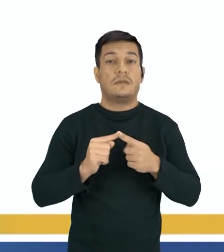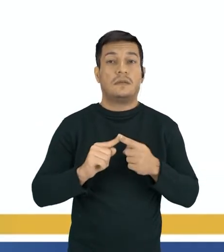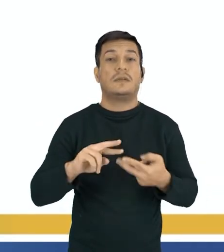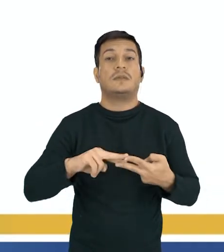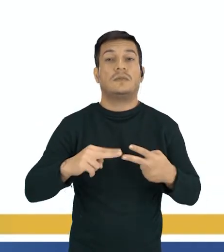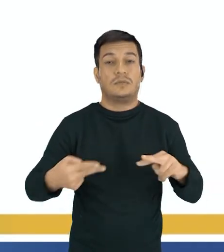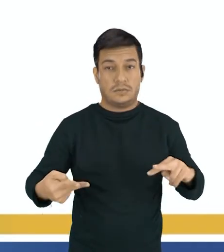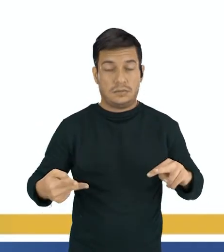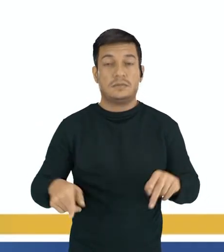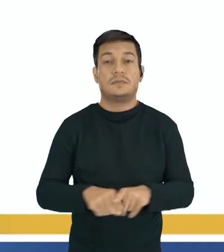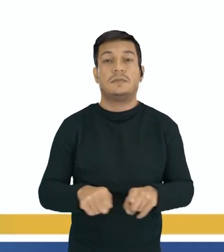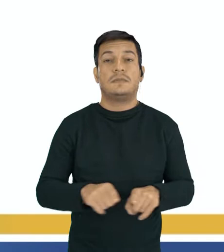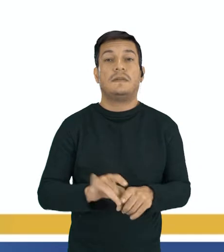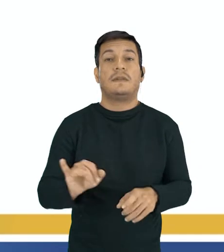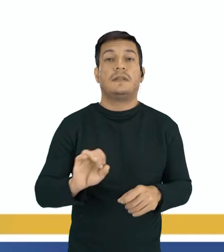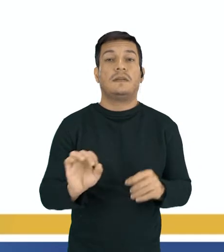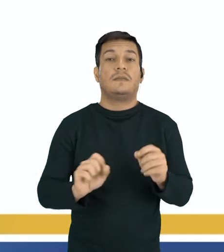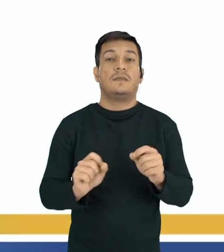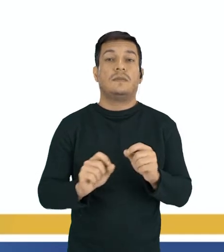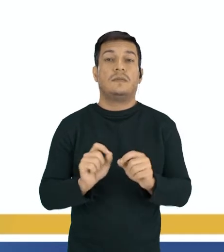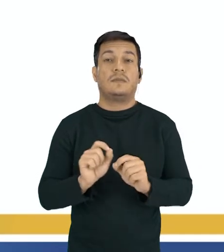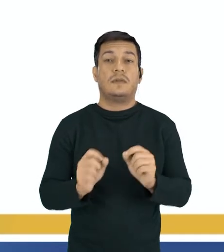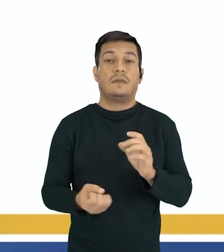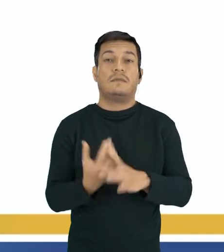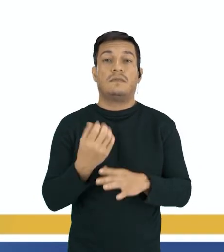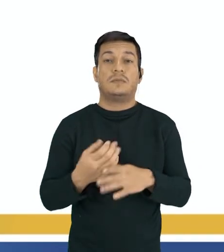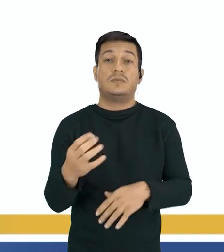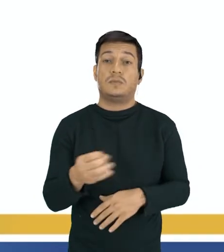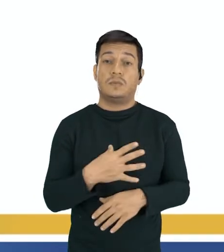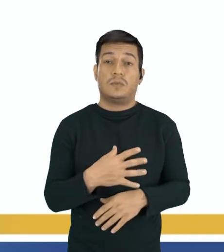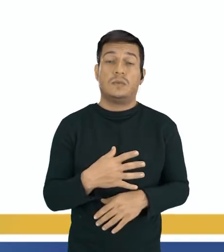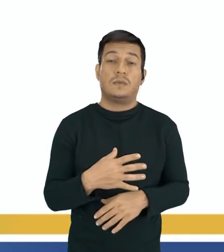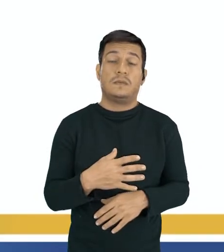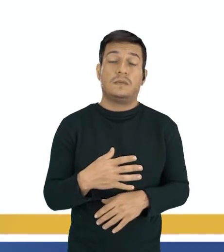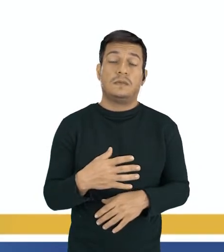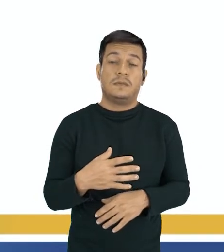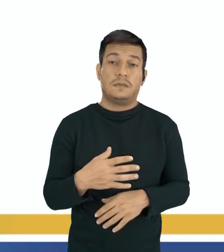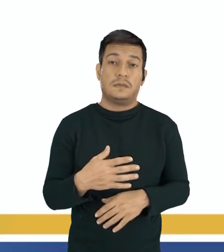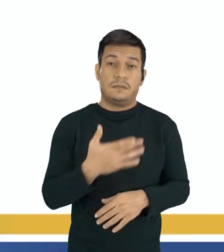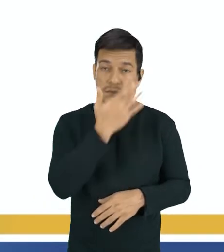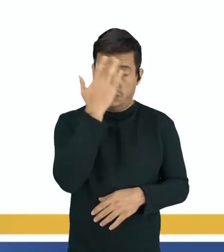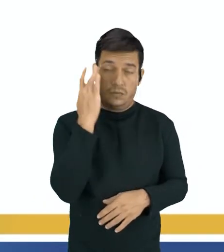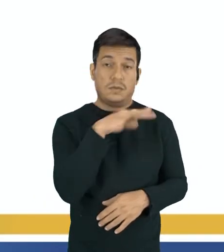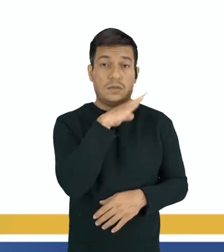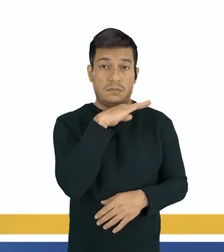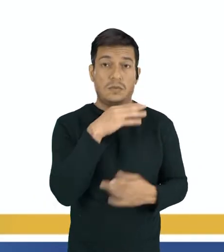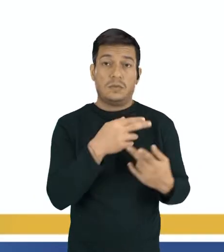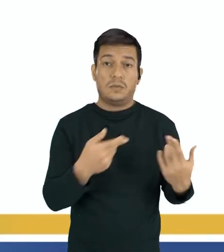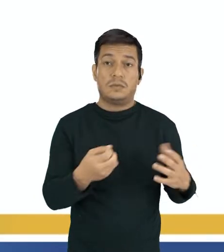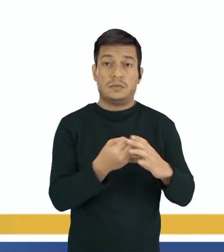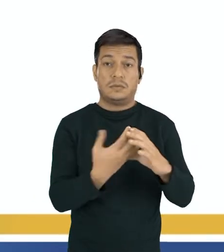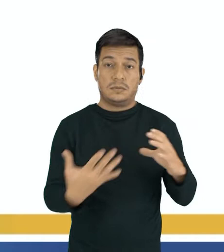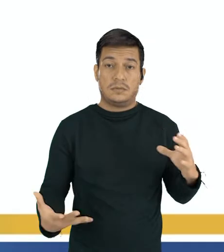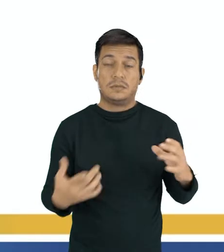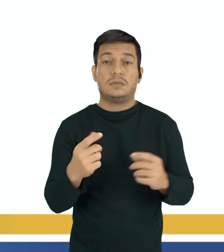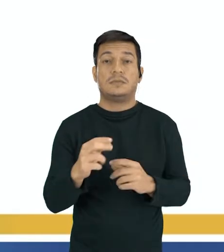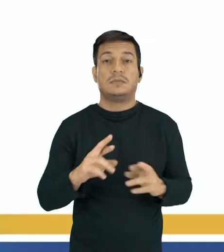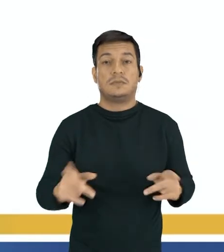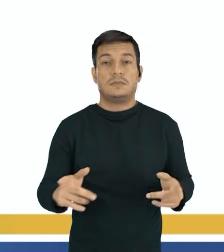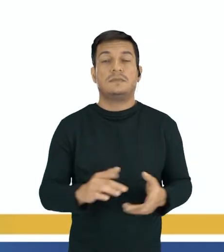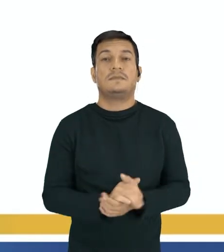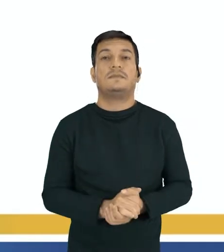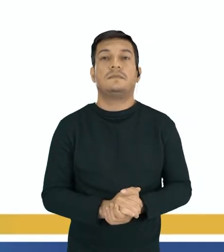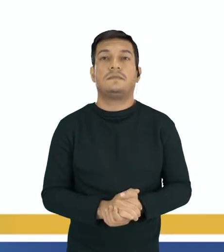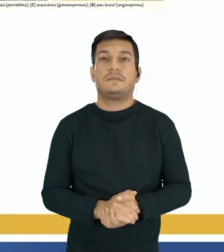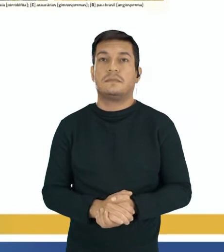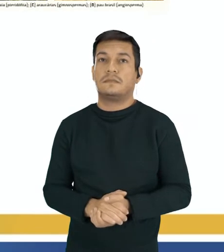dos genes e vai ter a formação de um novo indivíduo com características genéticas diferentes aos seus